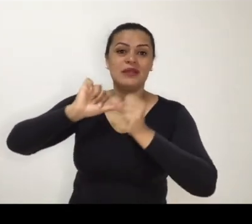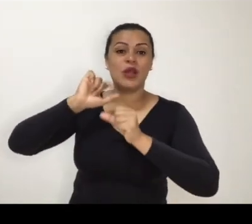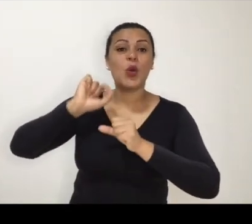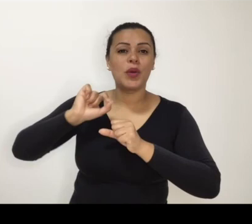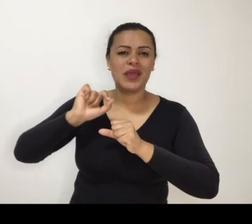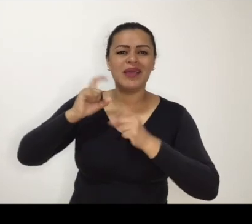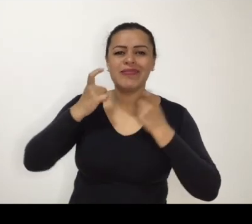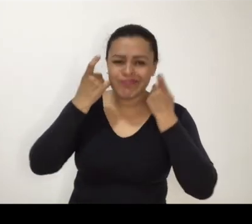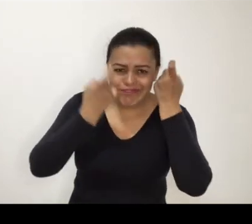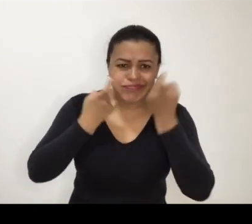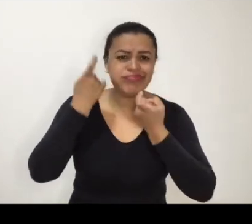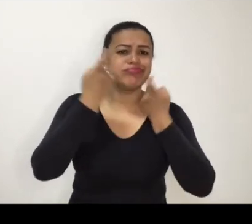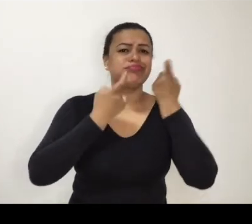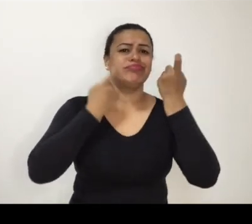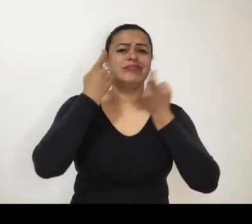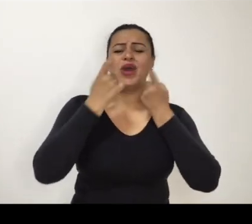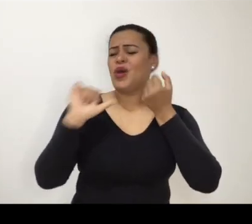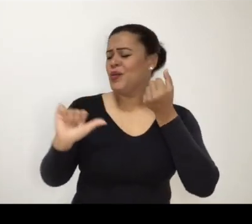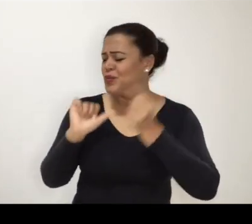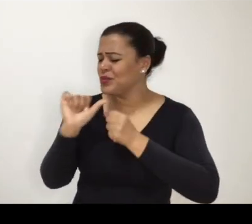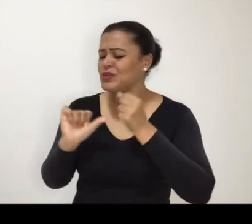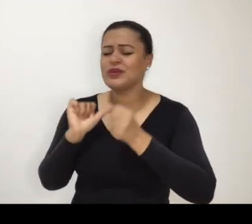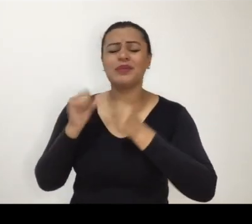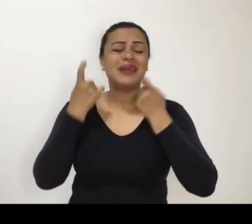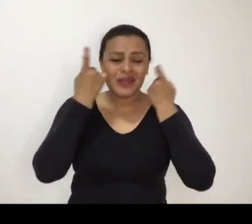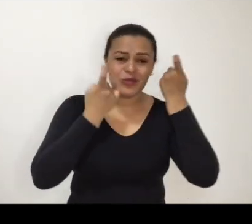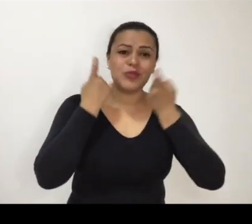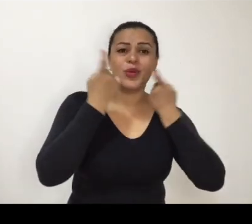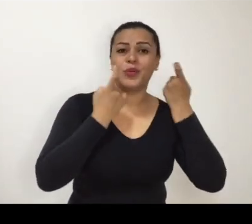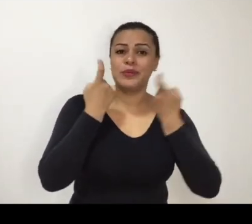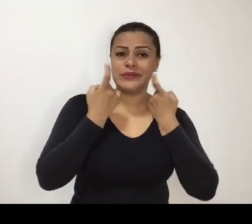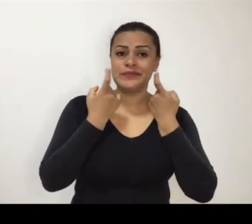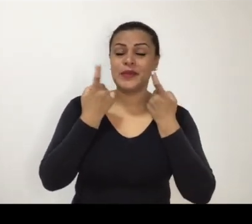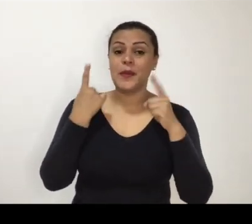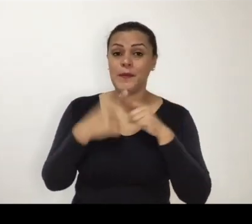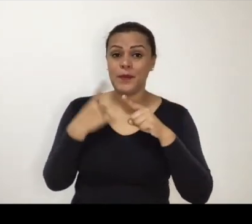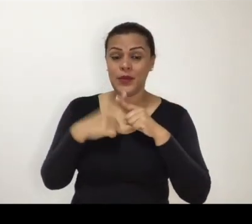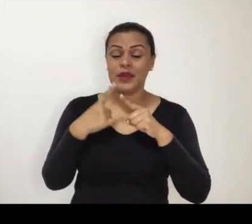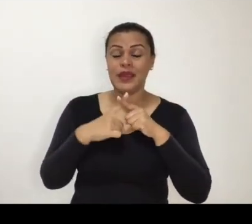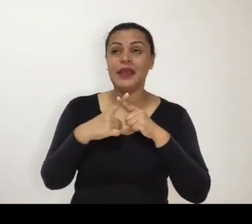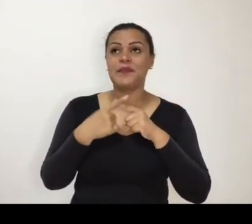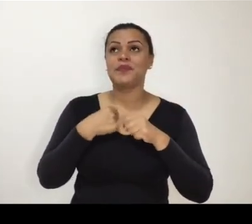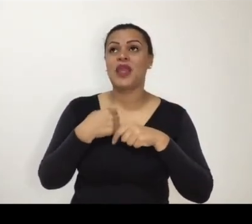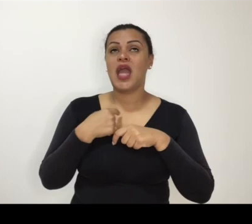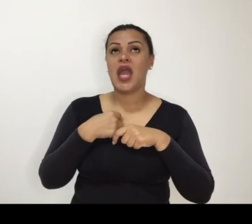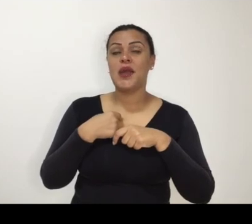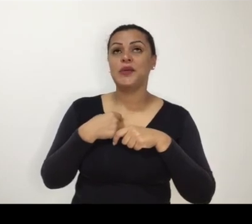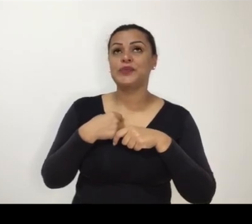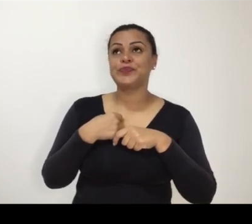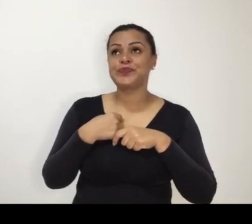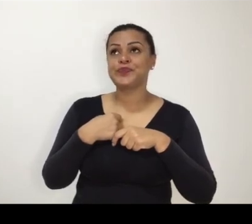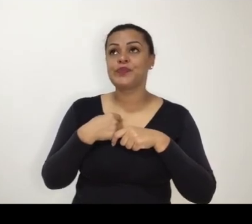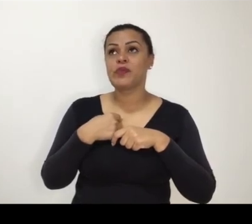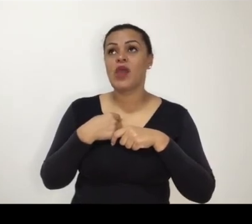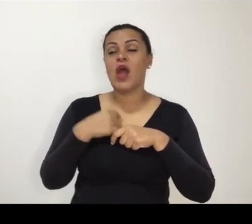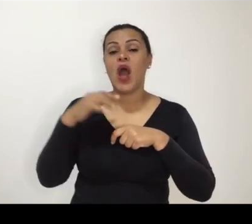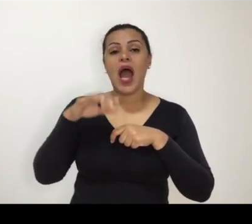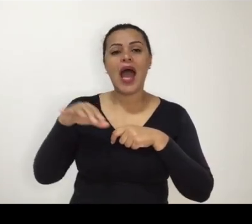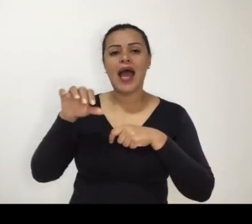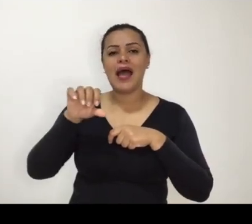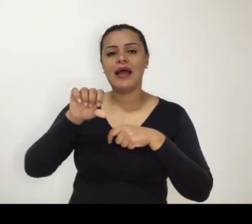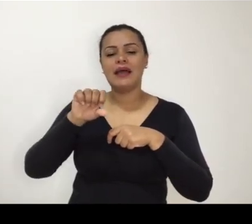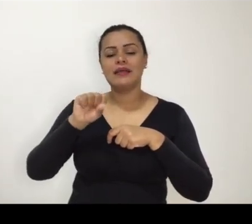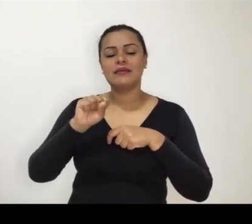muito mais preocupante, né? A minha aproximação com a setorial de dança